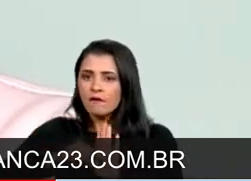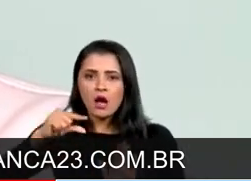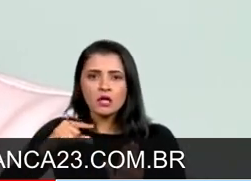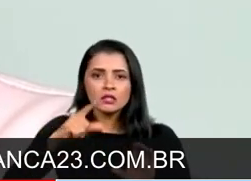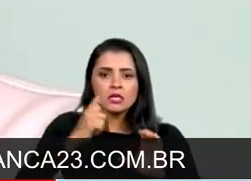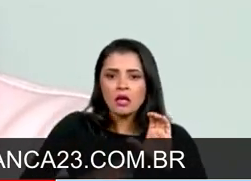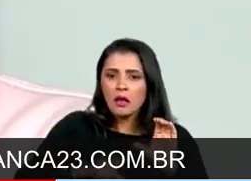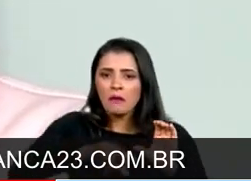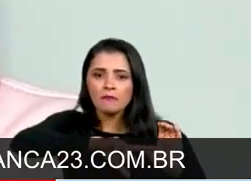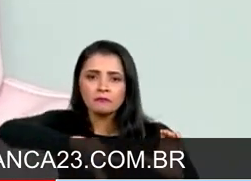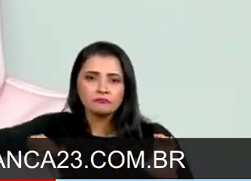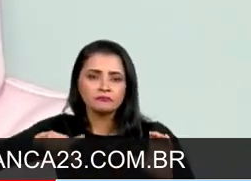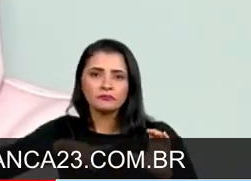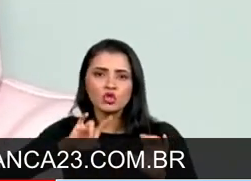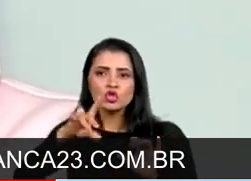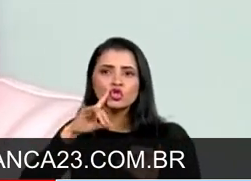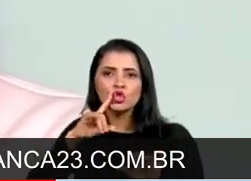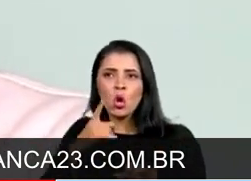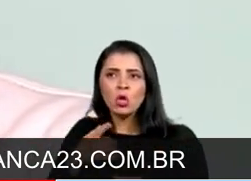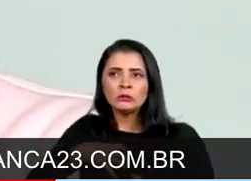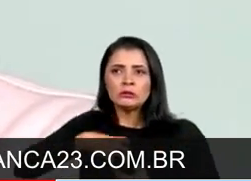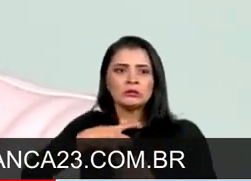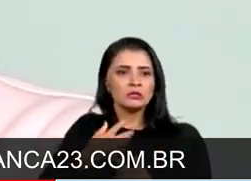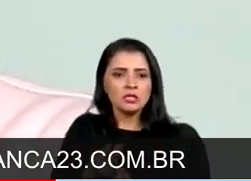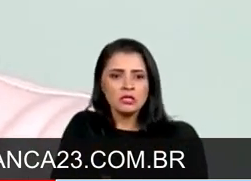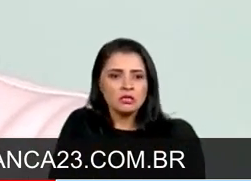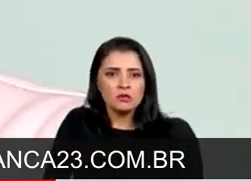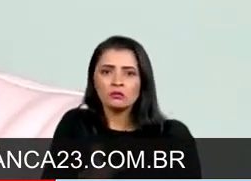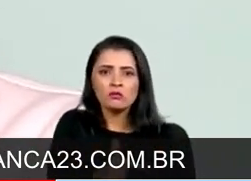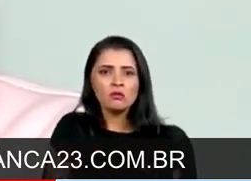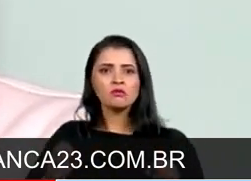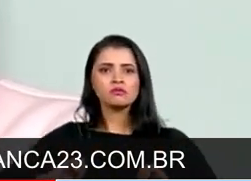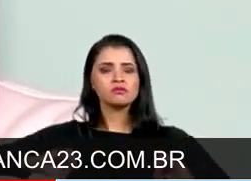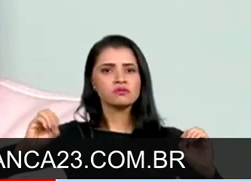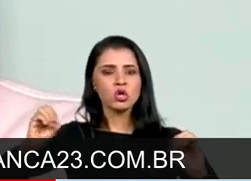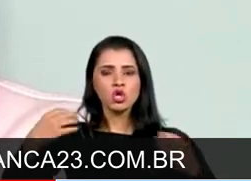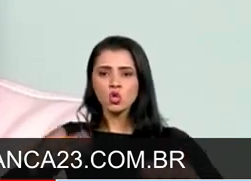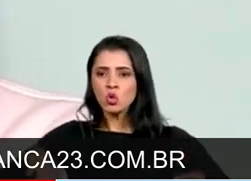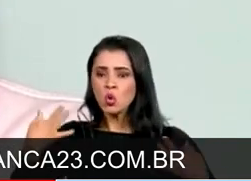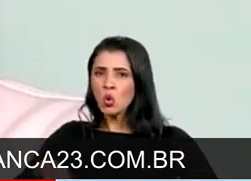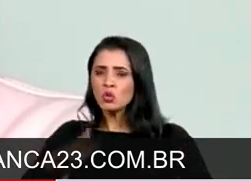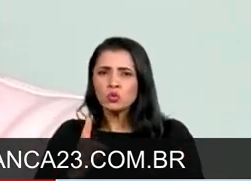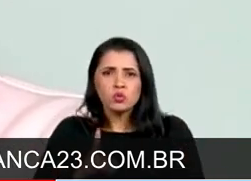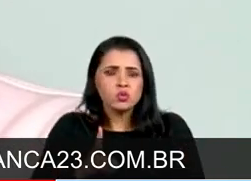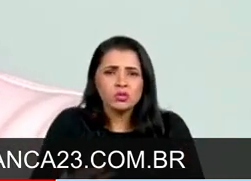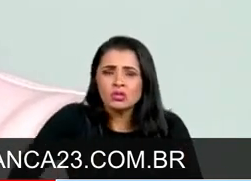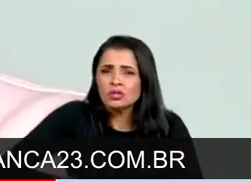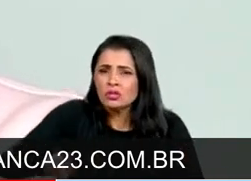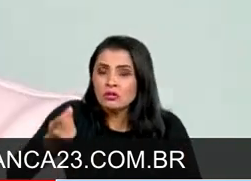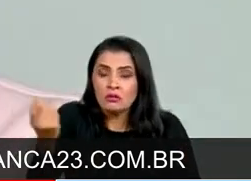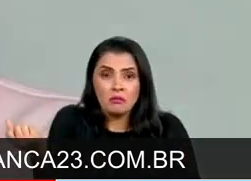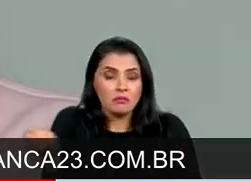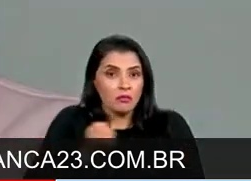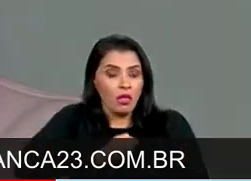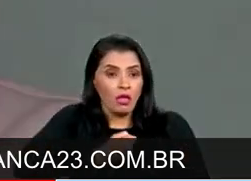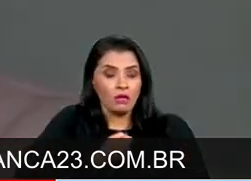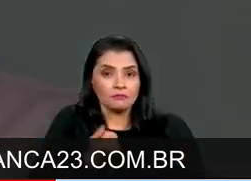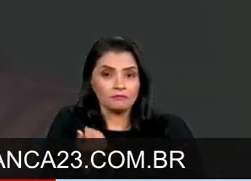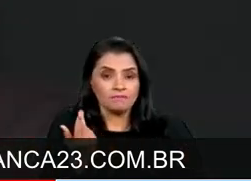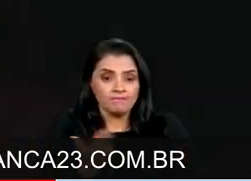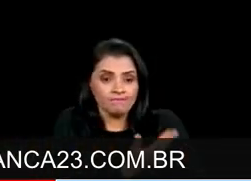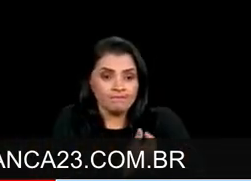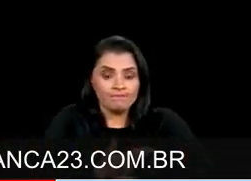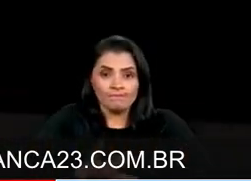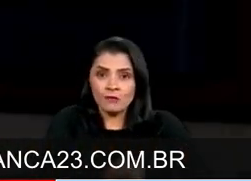capítulos, apenas a velha sensação de nada. Dores que nunca se passam, tatuada em minha alma e nunca